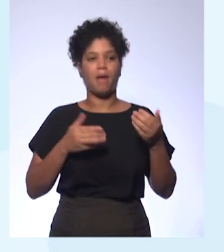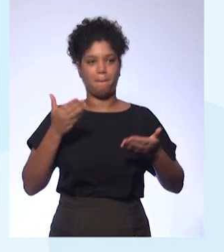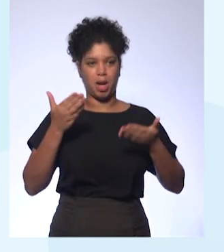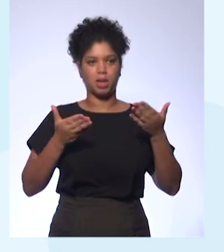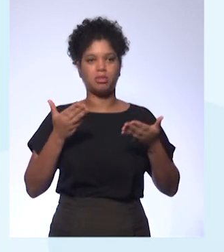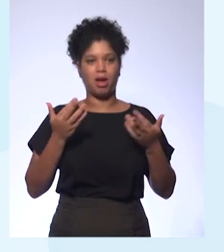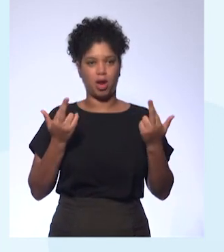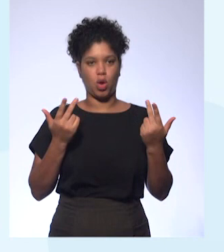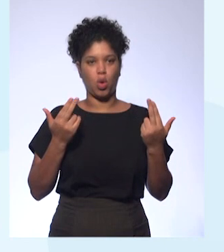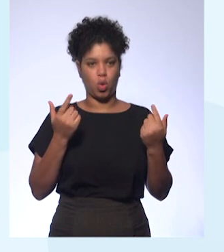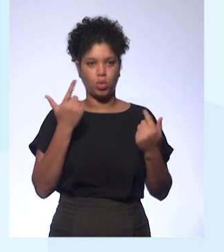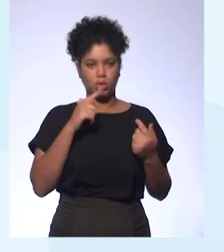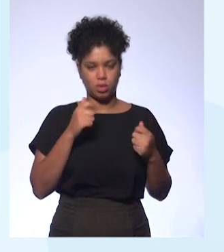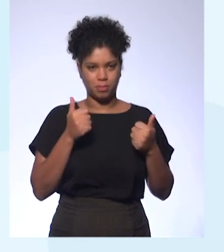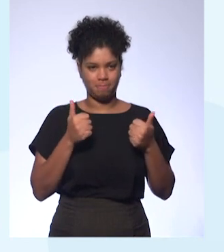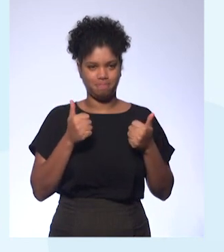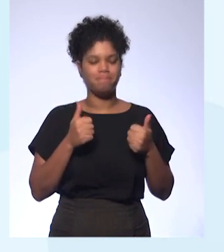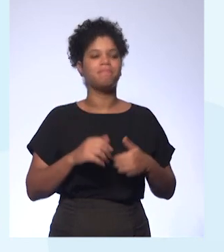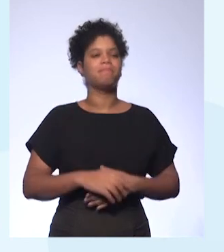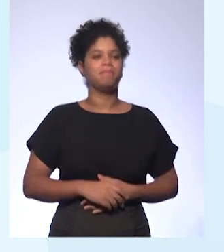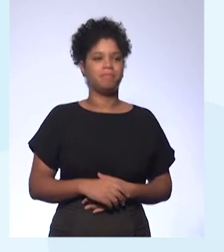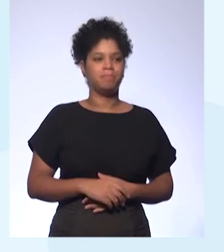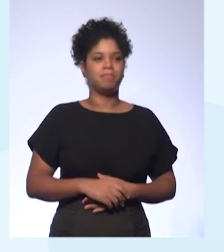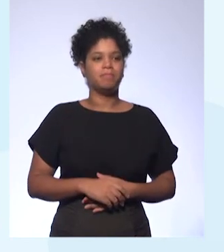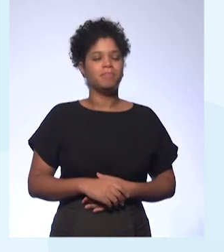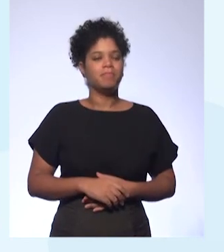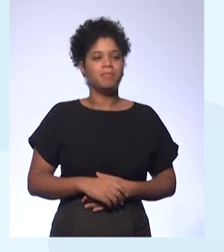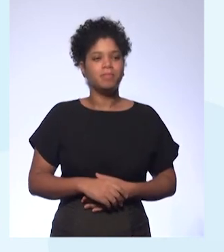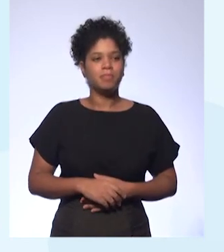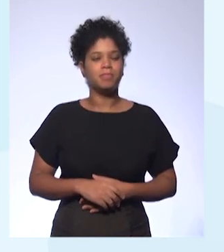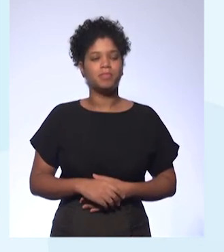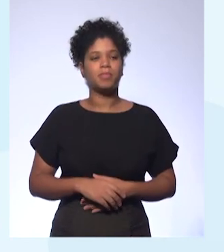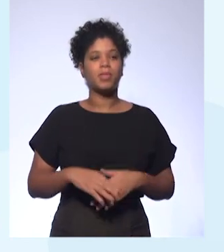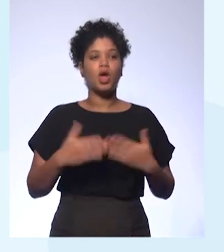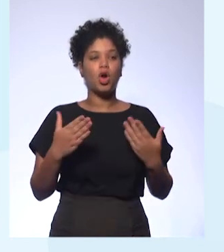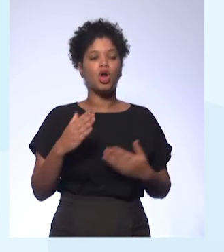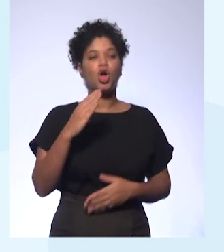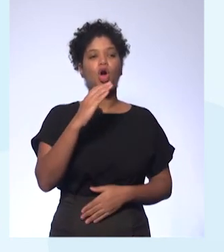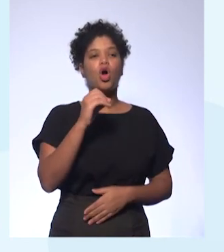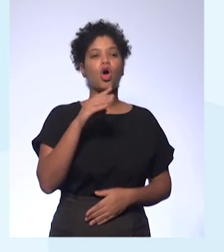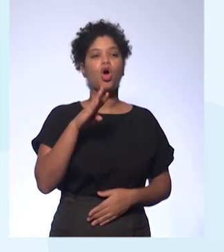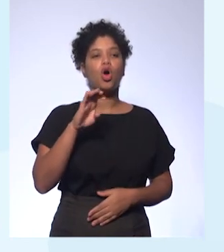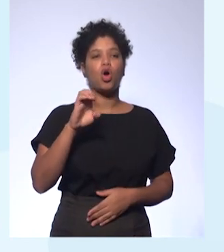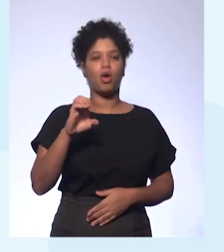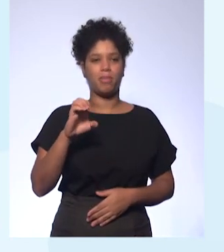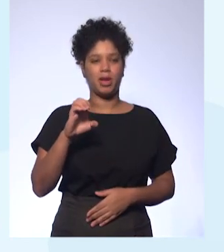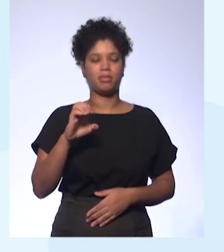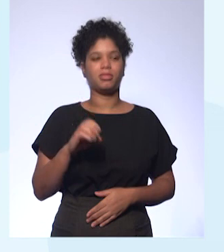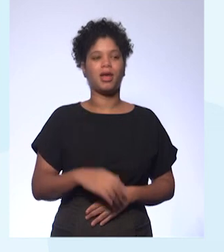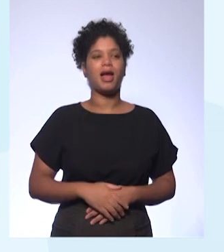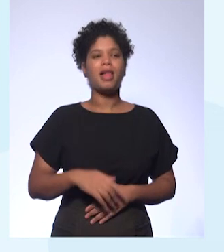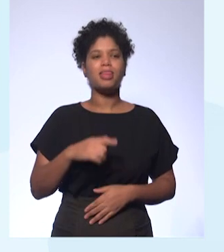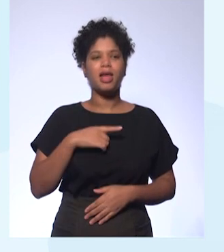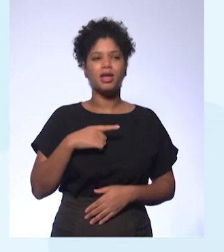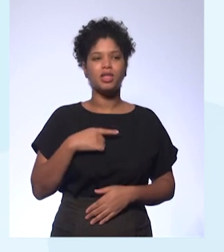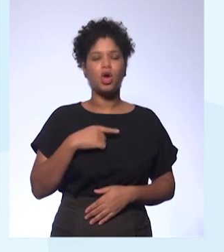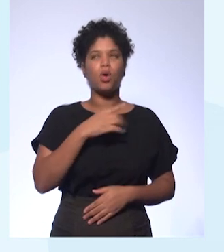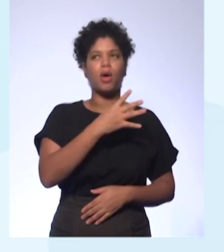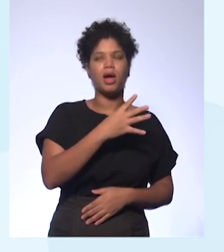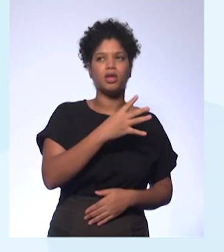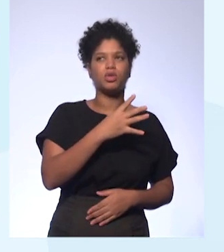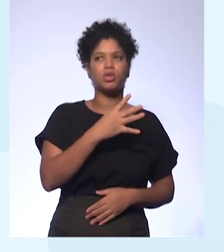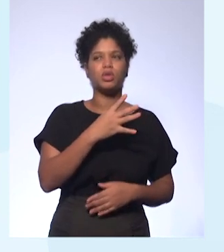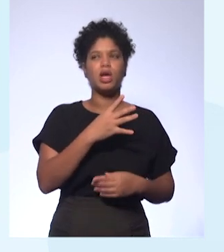balanceado, ok? O cobre, eu tenho 4, aqui eu tenho apenas 2, colocando o